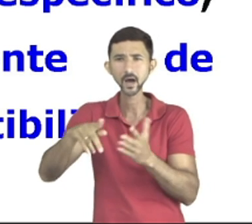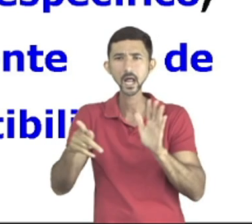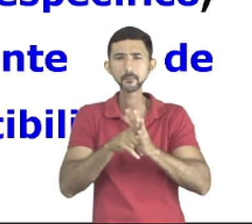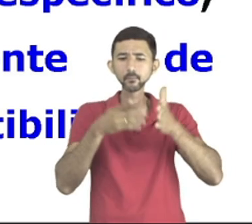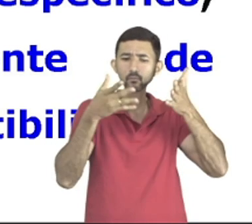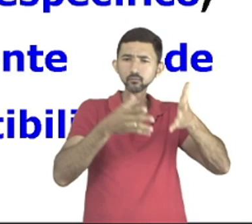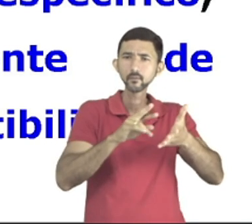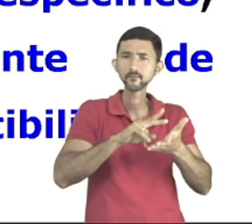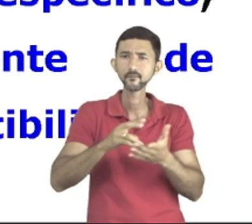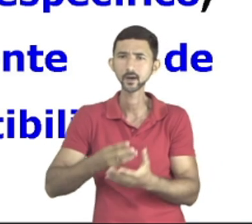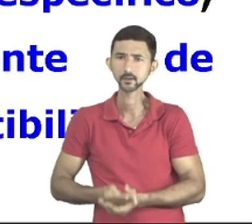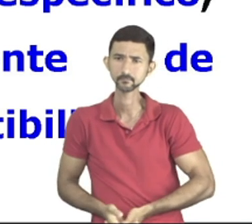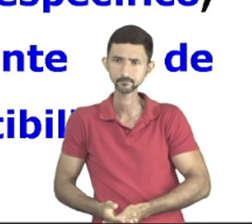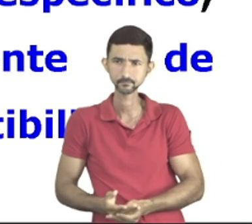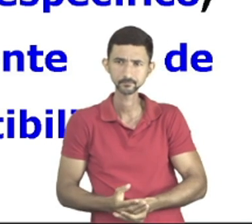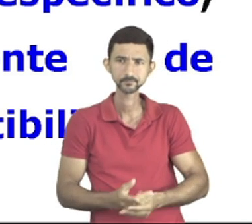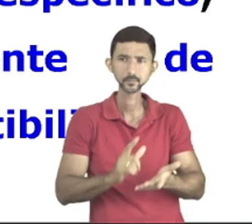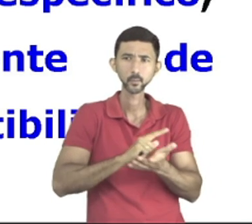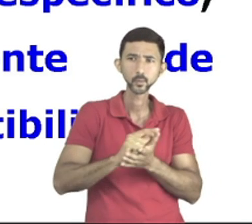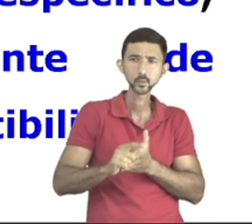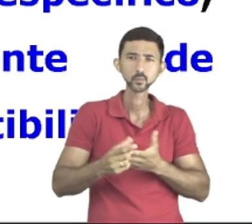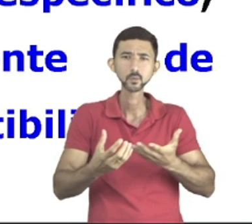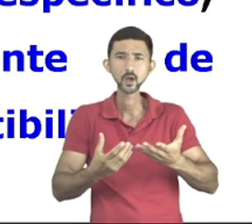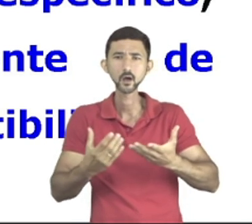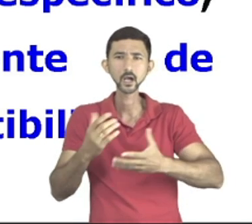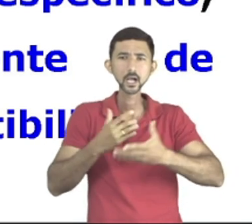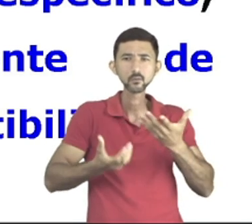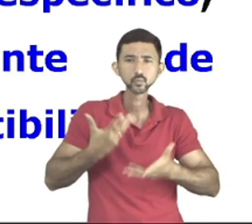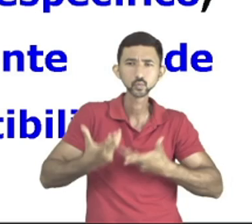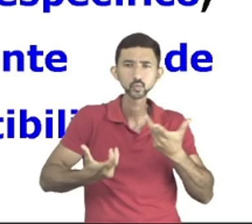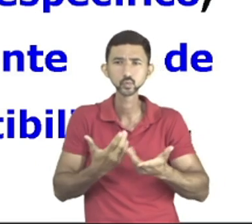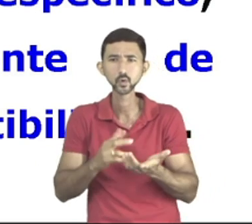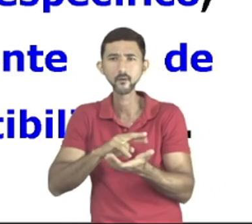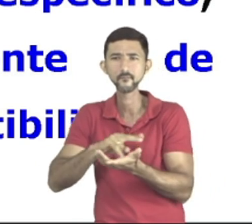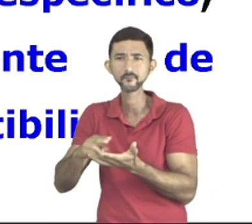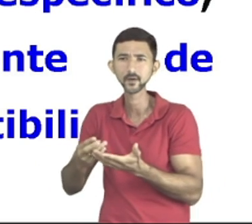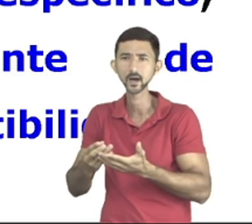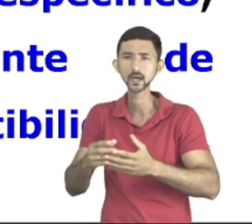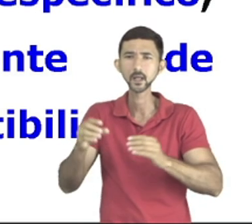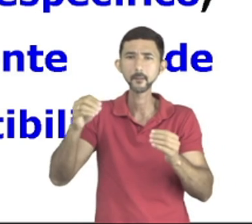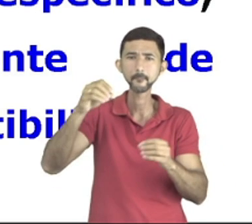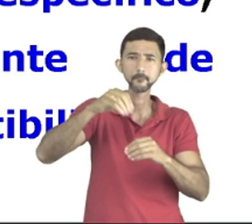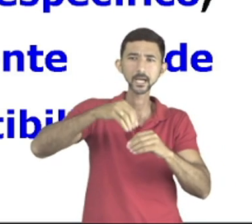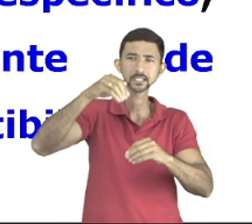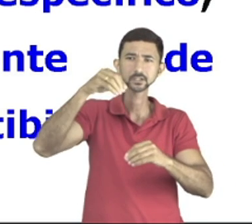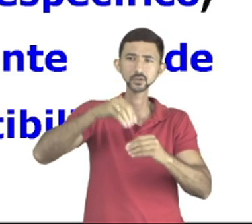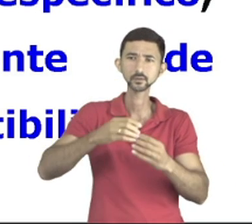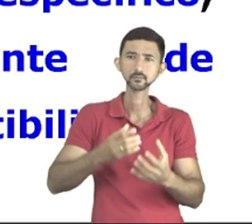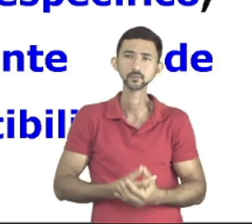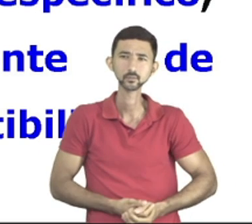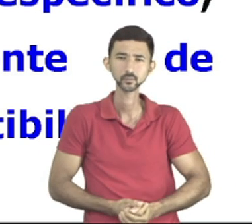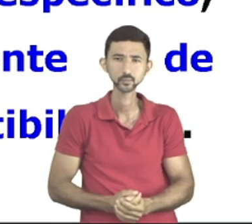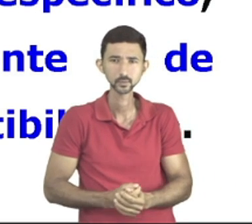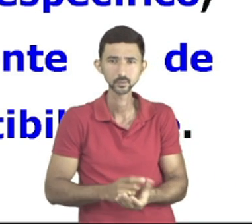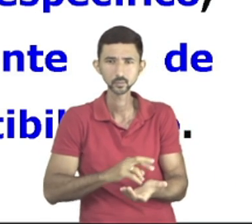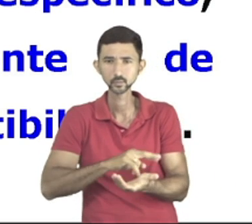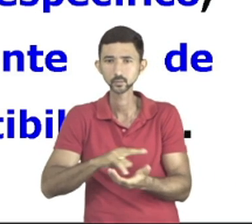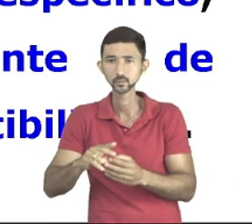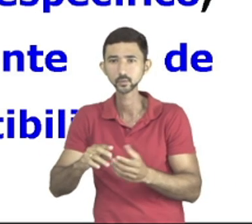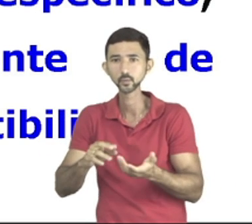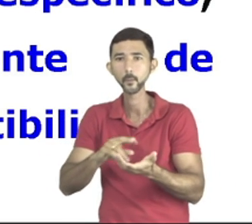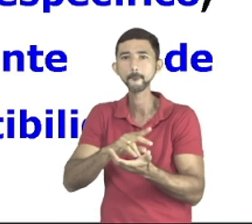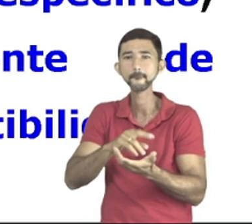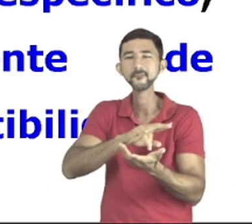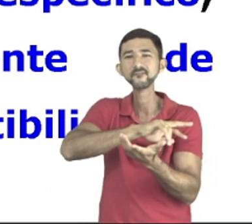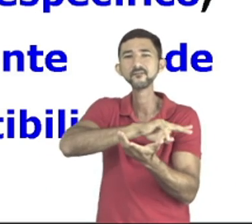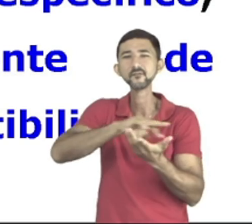propriedades aí, ó. Densidade, pureza, calor específico, condutibilidade, magnetismo, coeficiente de solubilidade,